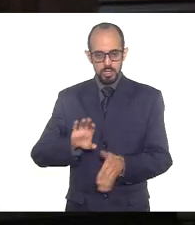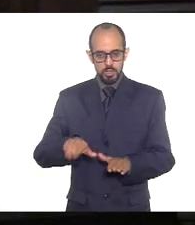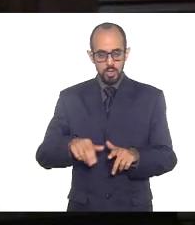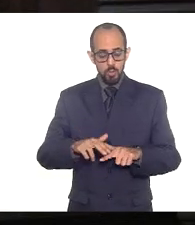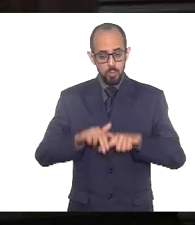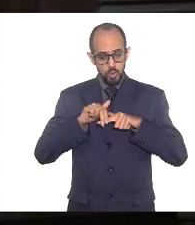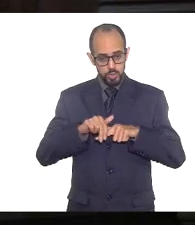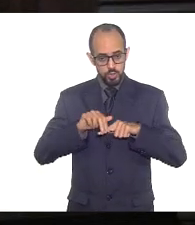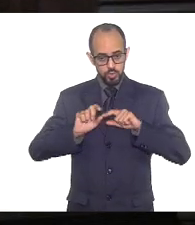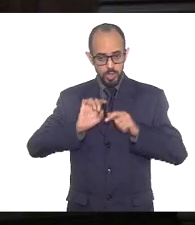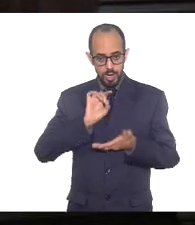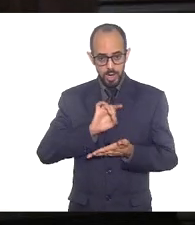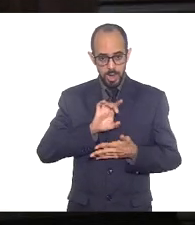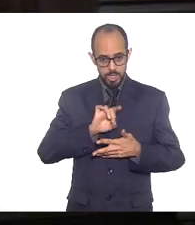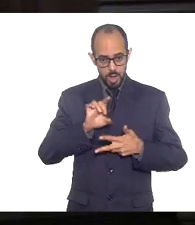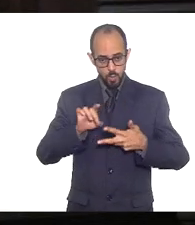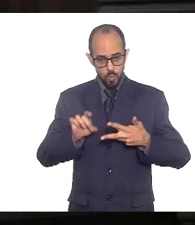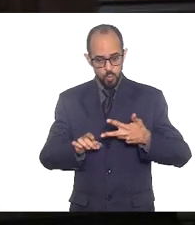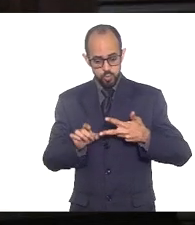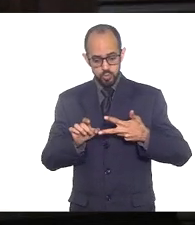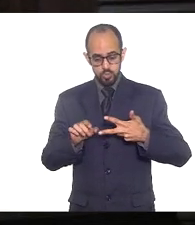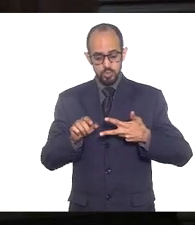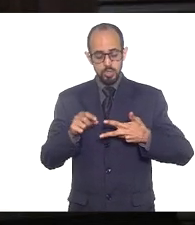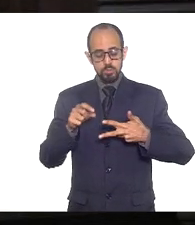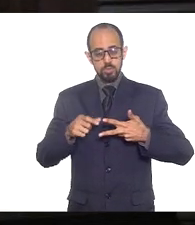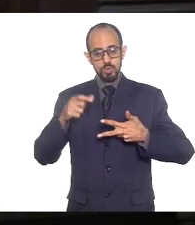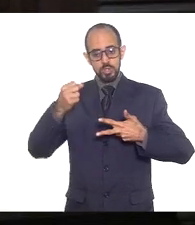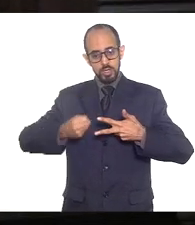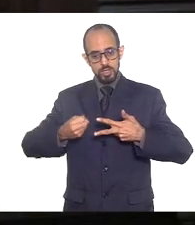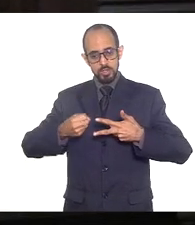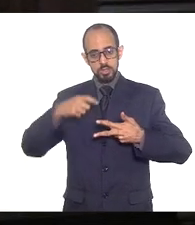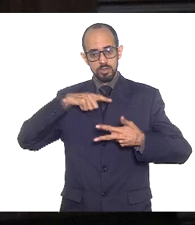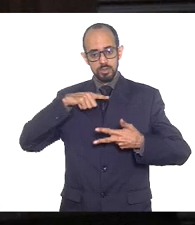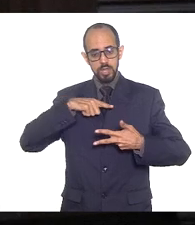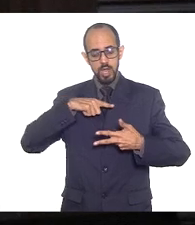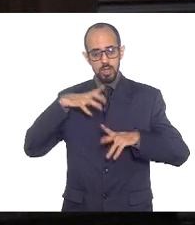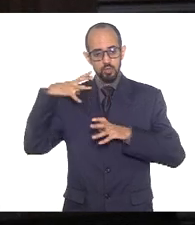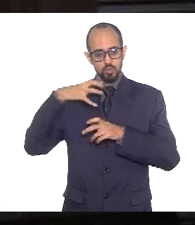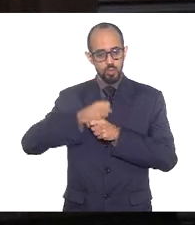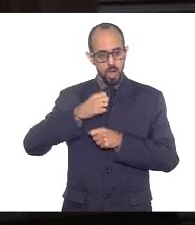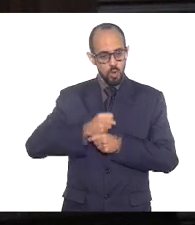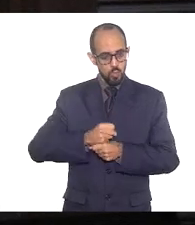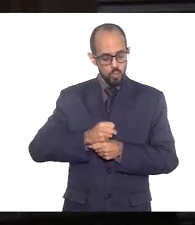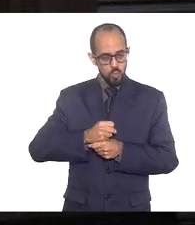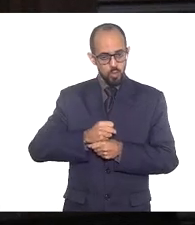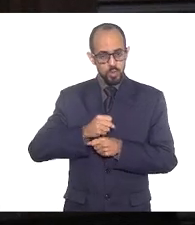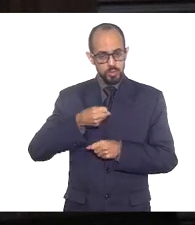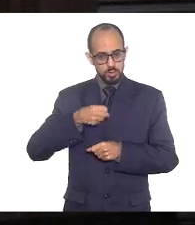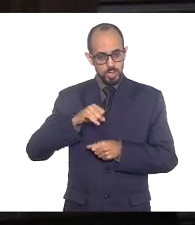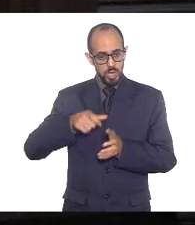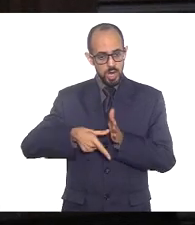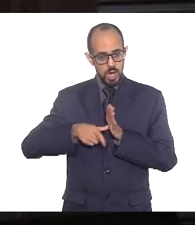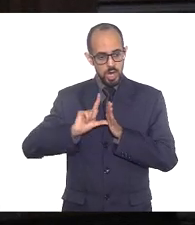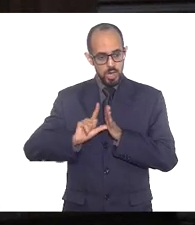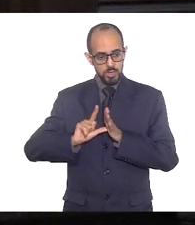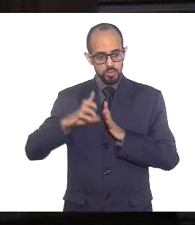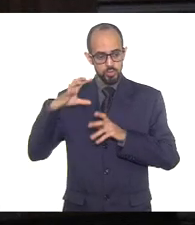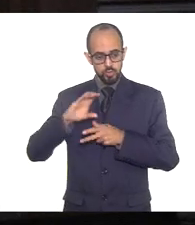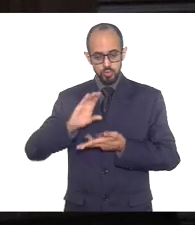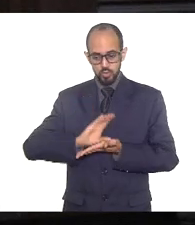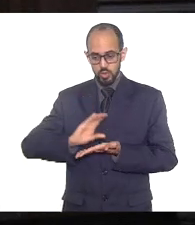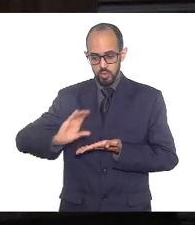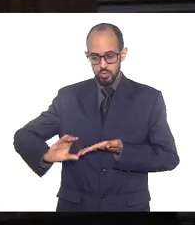que cada poder Tem uma parte computador assim se antes as receitas previdenciárias